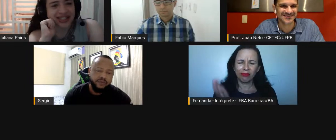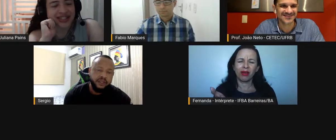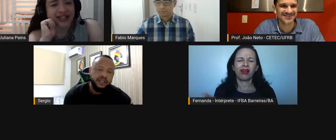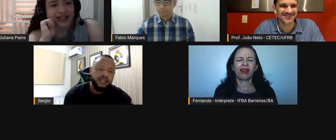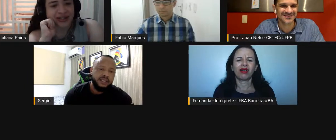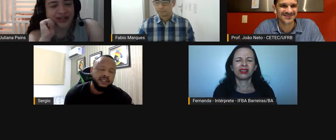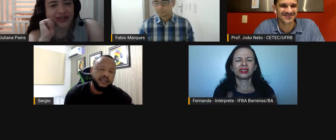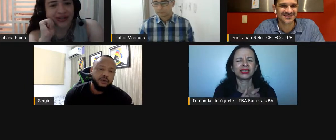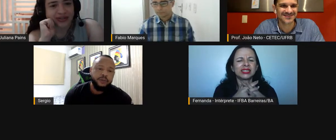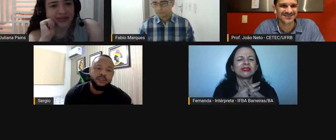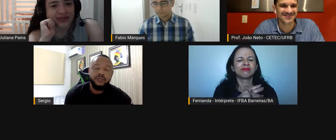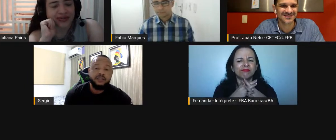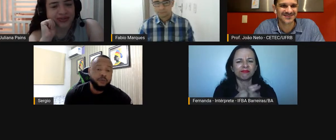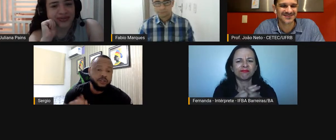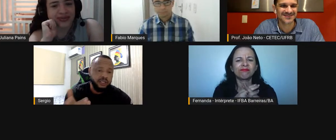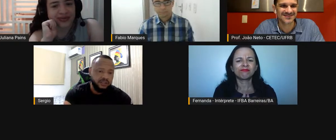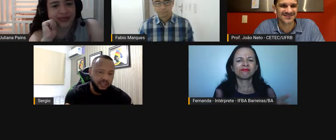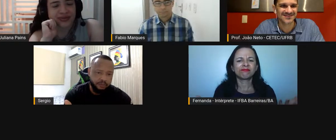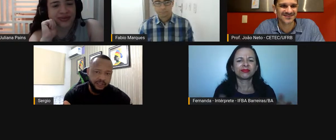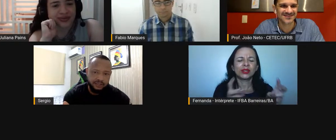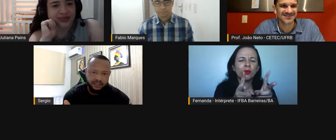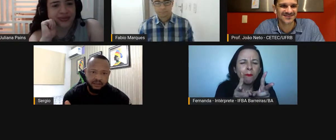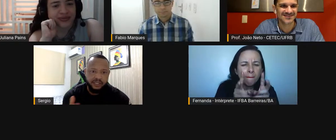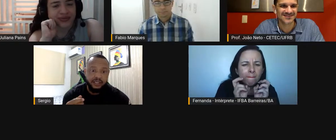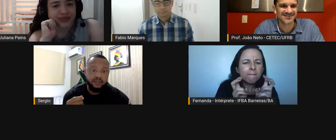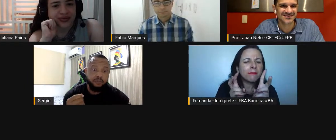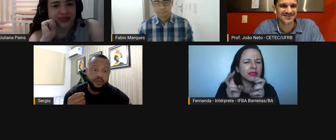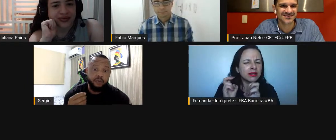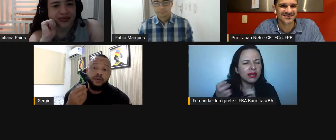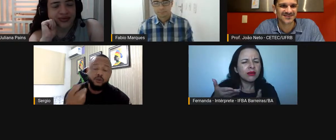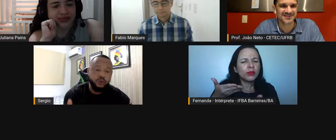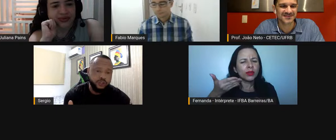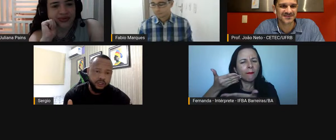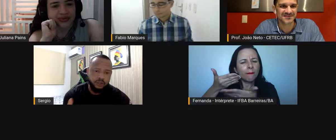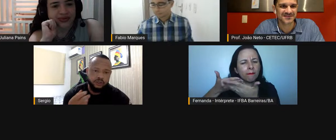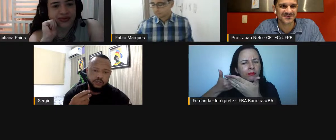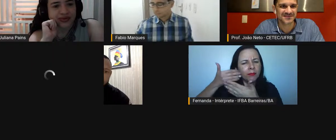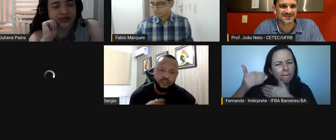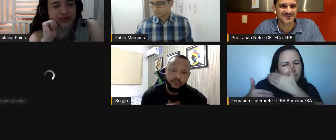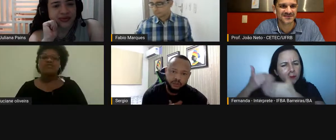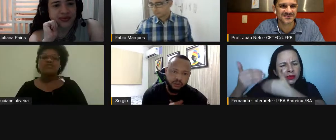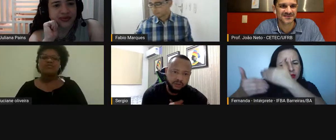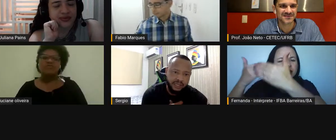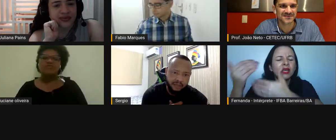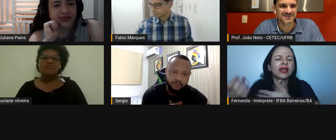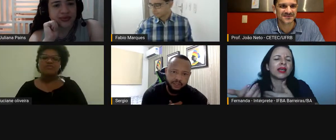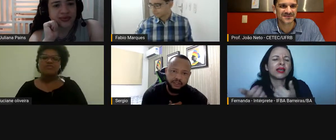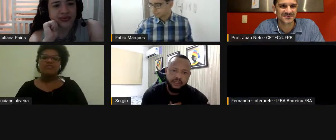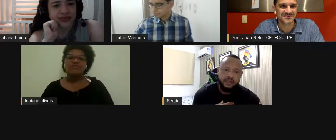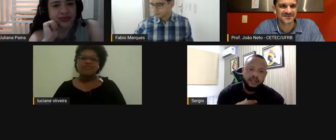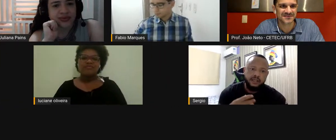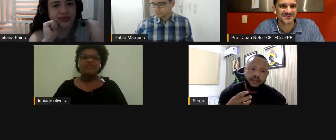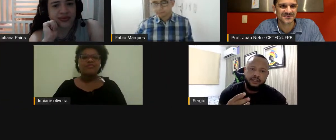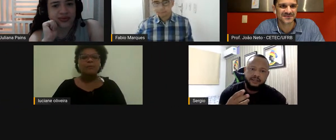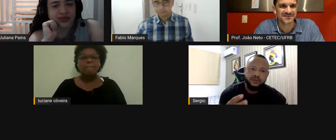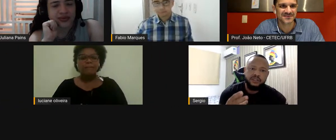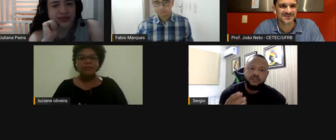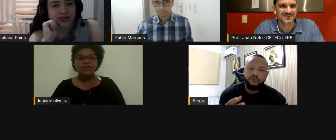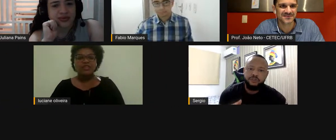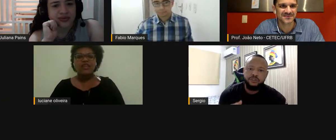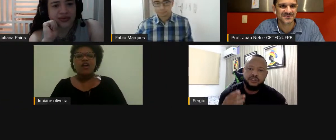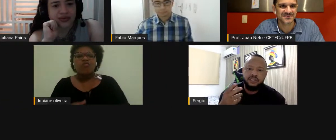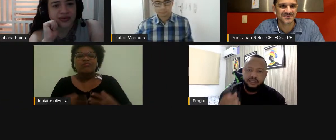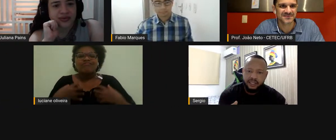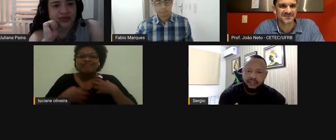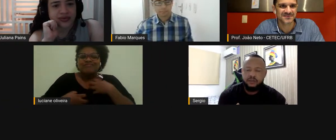perdido né então eu pensei que esse processo de adaptação e aí é uma angústia aqui hoje nós temos enquanto napne é